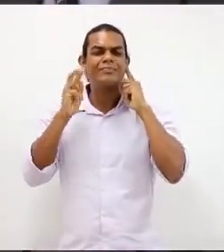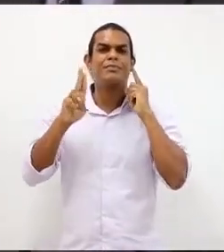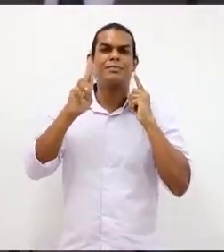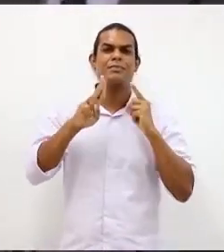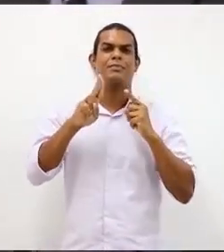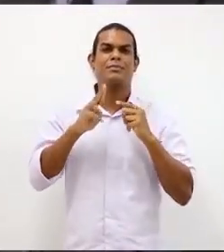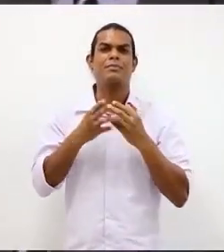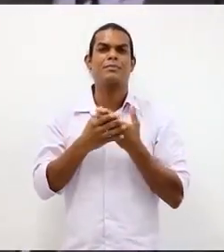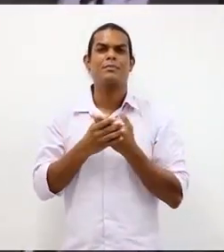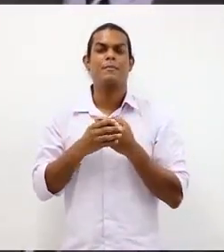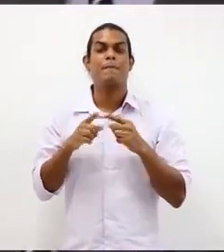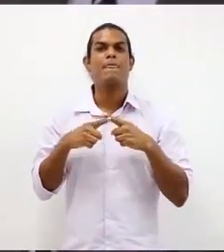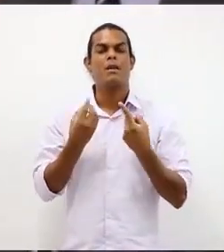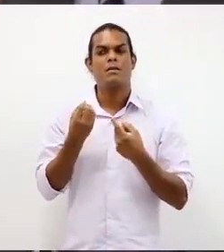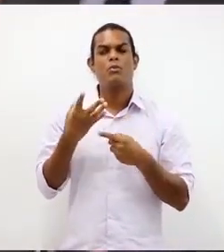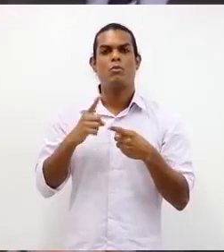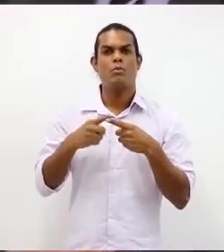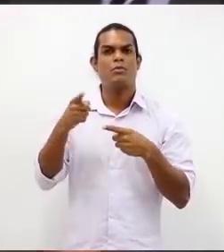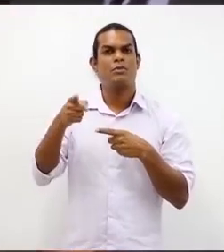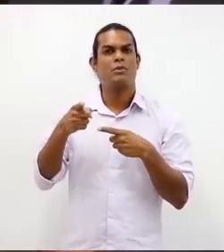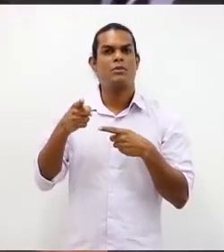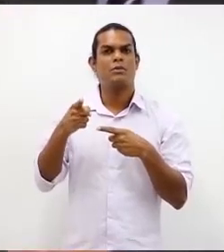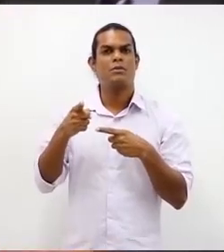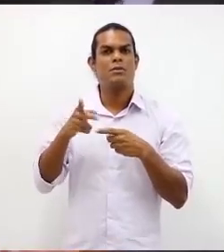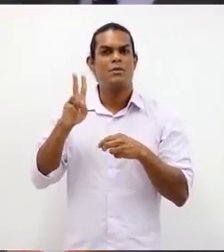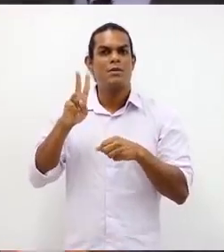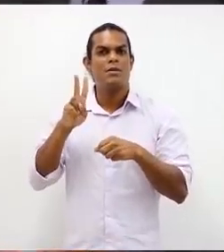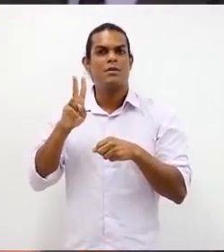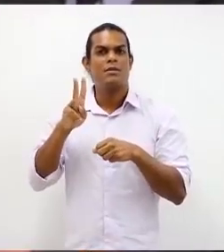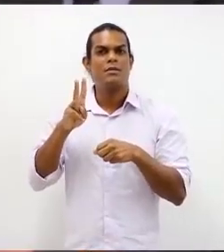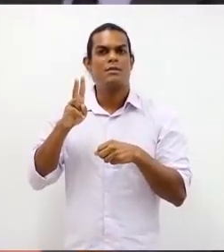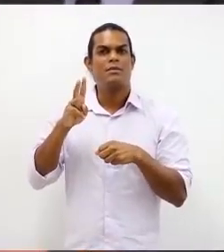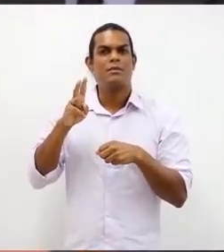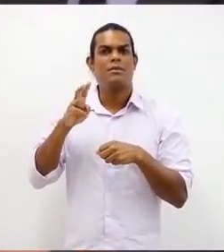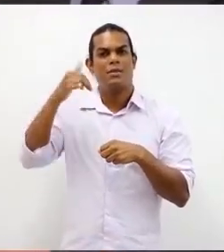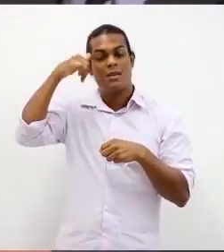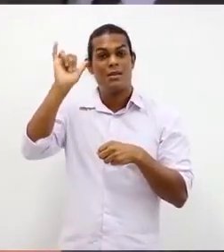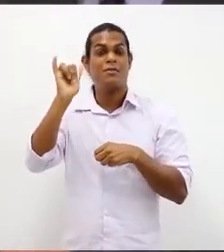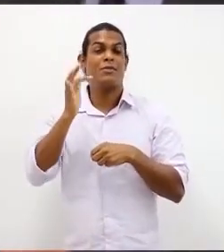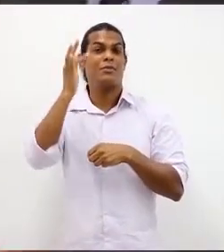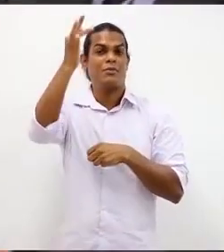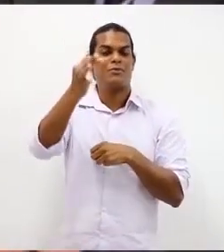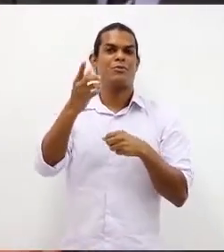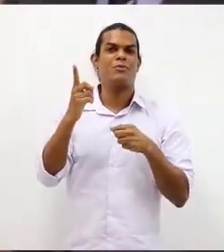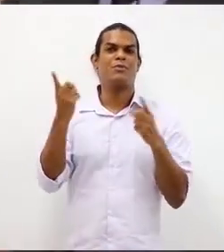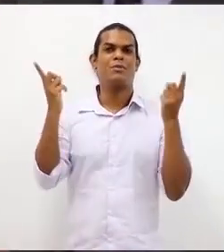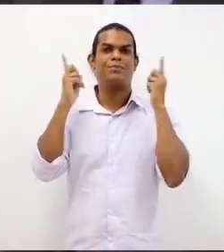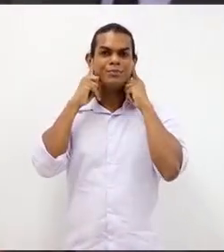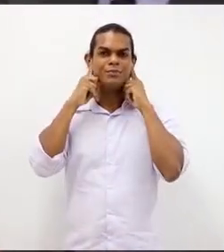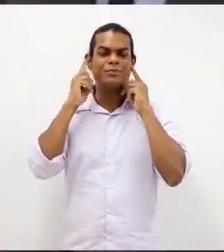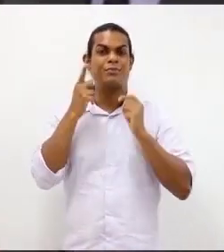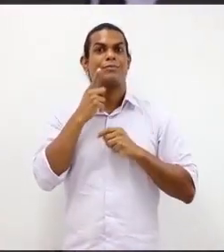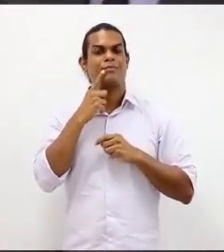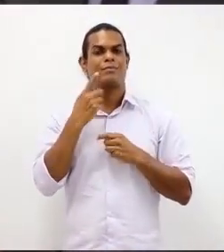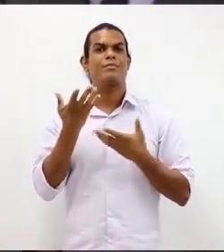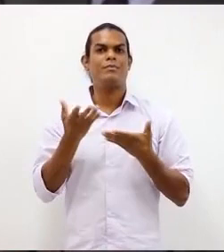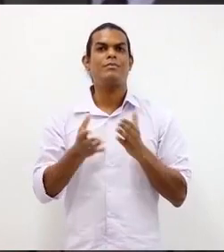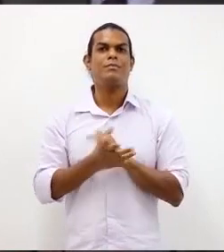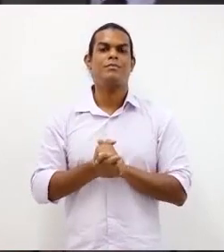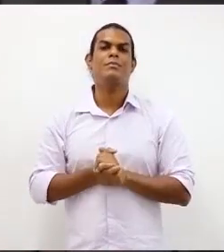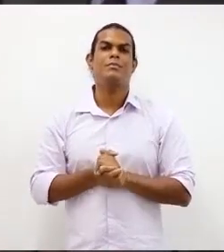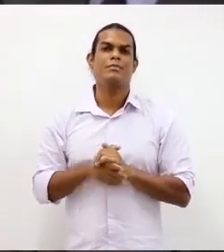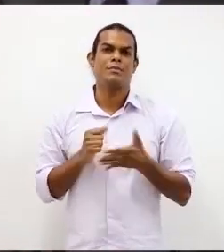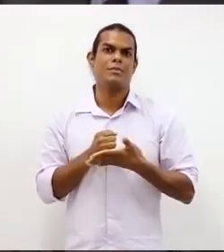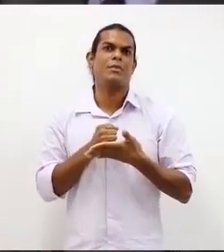surdo, o senhor ouve muito bem, né? E quanto à proteção dos olhos, que normalmente é uma viseira que nós estamos vendo aí, para evitar que